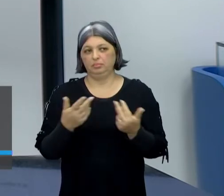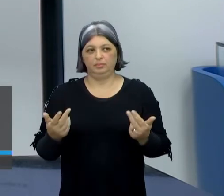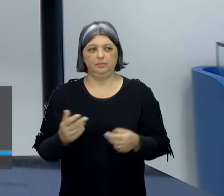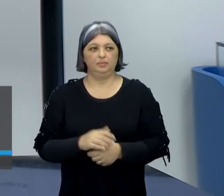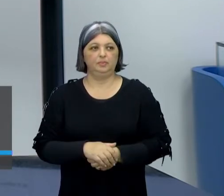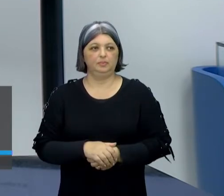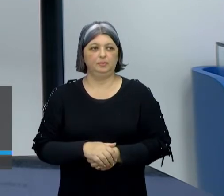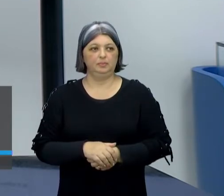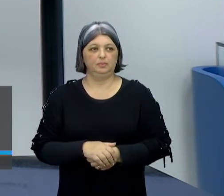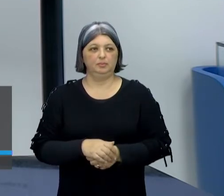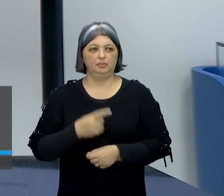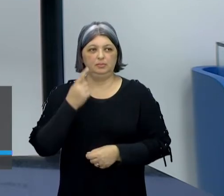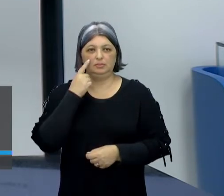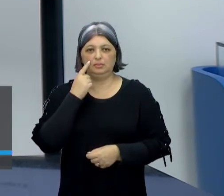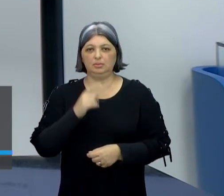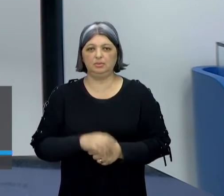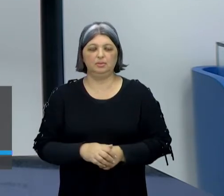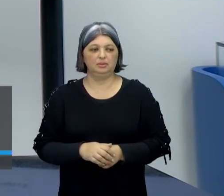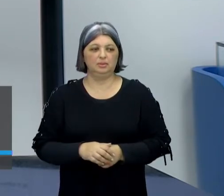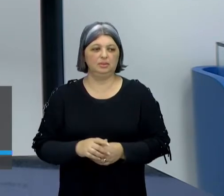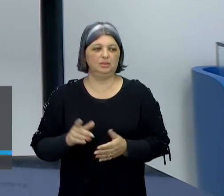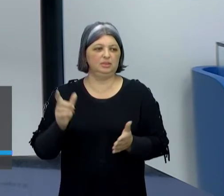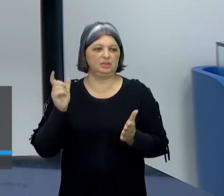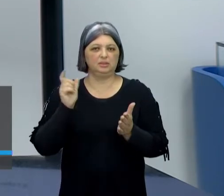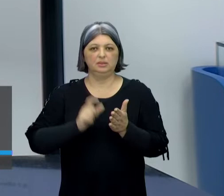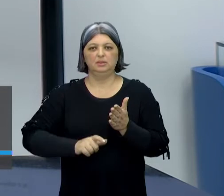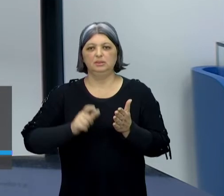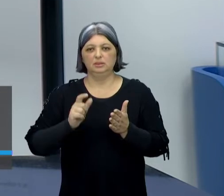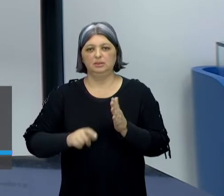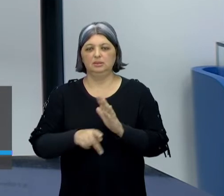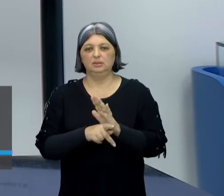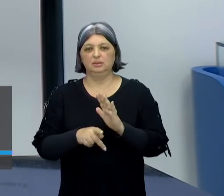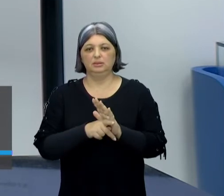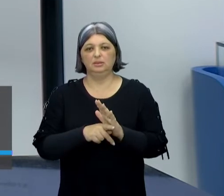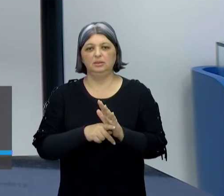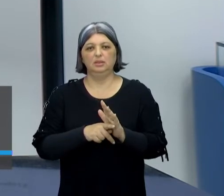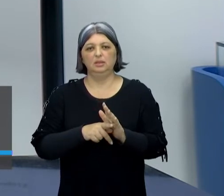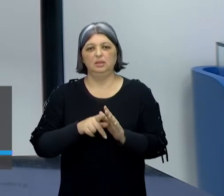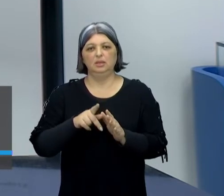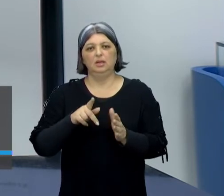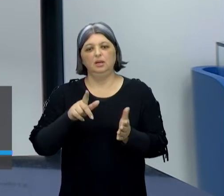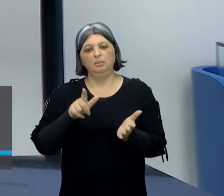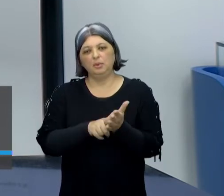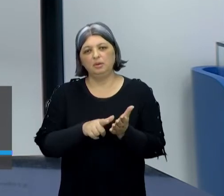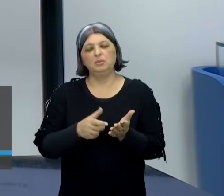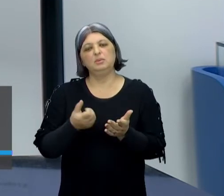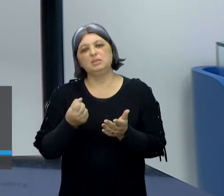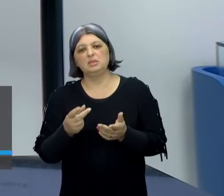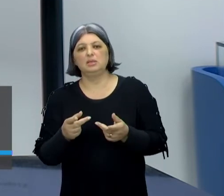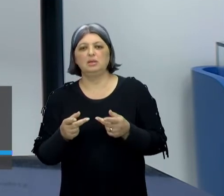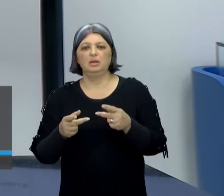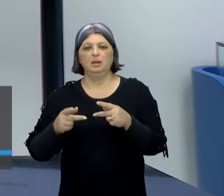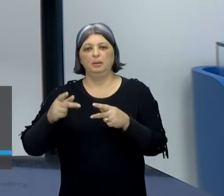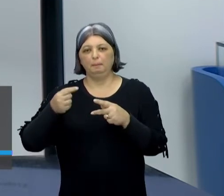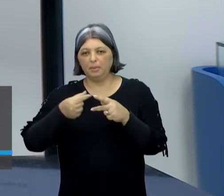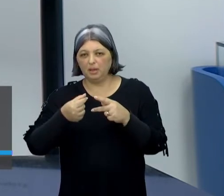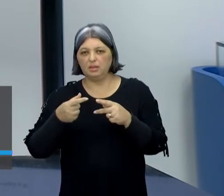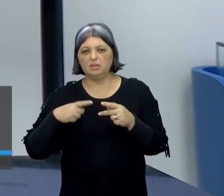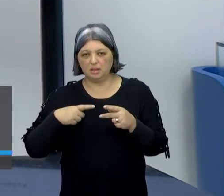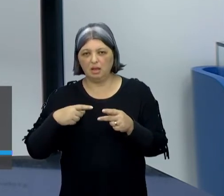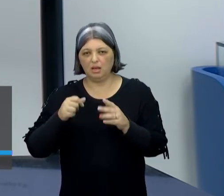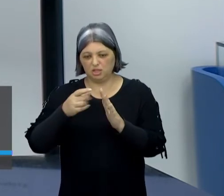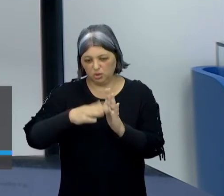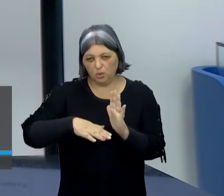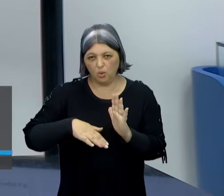perguntam, via boleto, via cartão de crédito, via Pix, se for no Pix tem desconto, se não for não tem. E aí eu